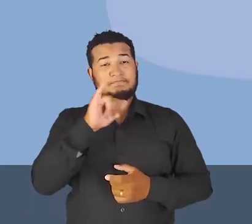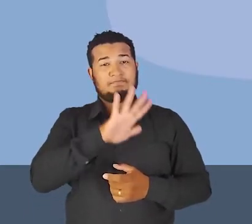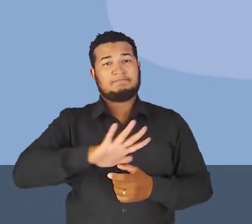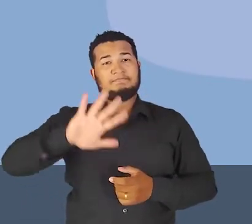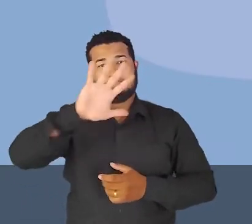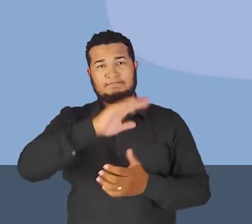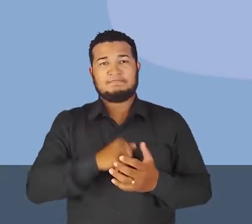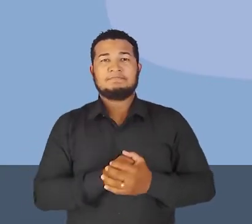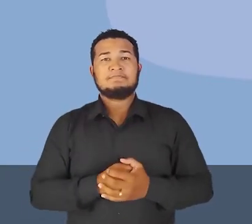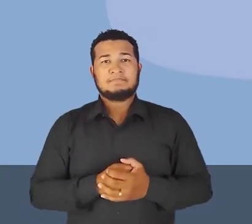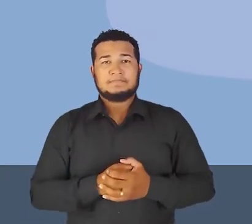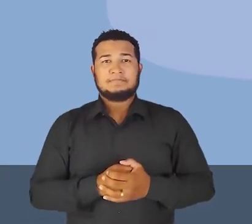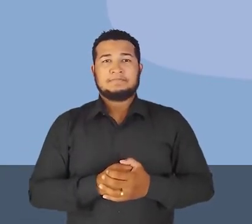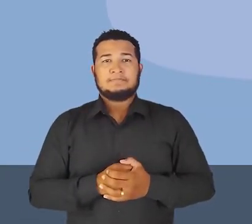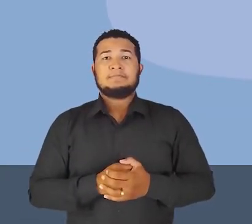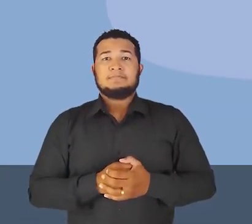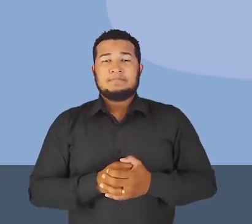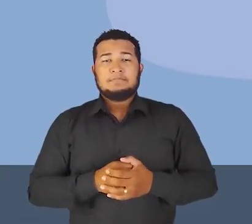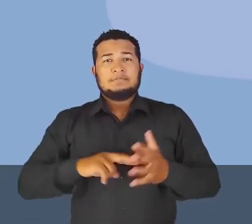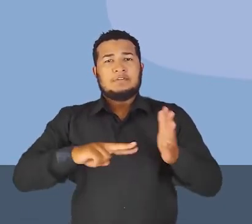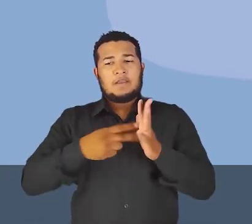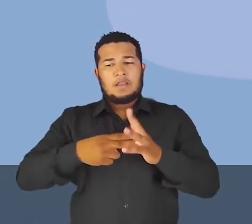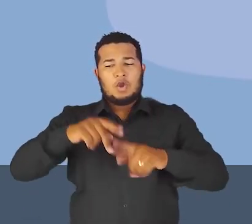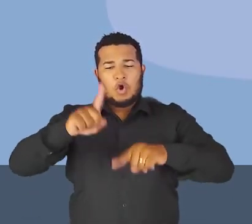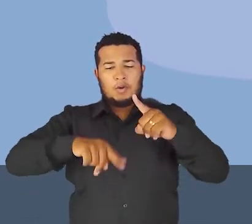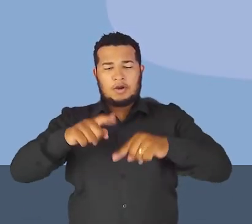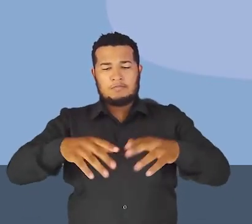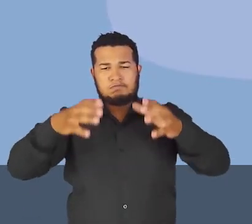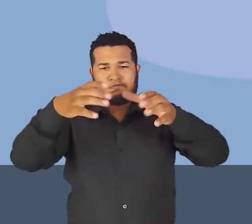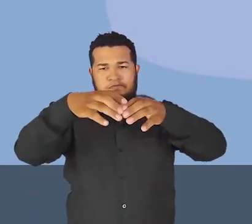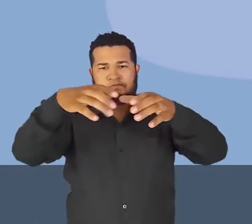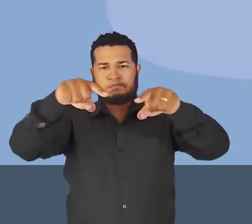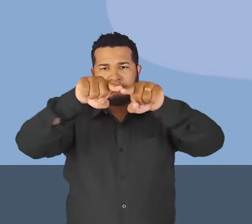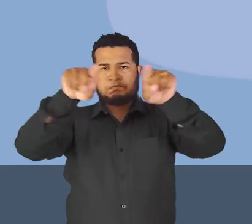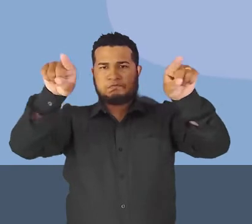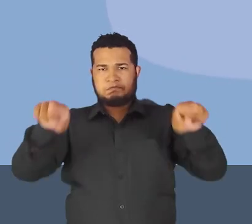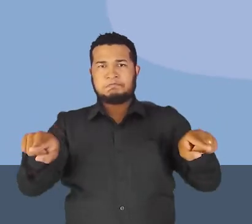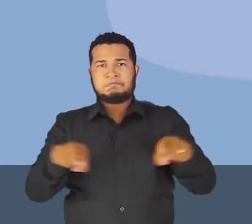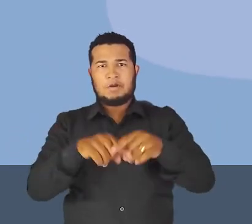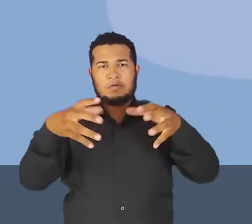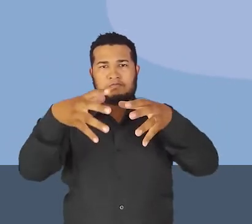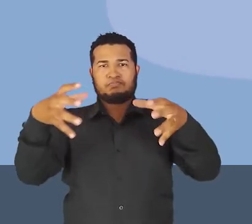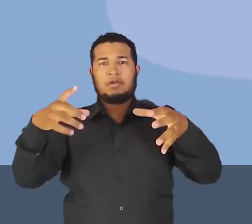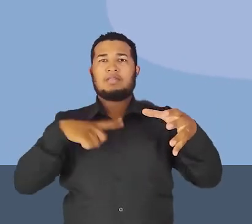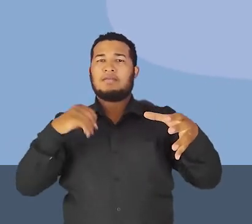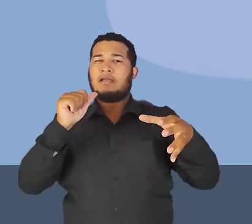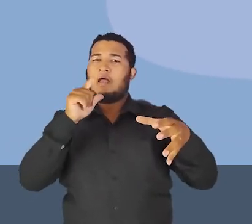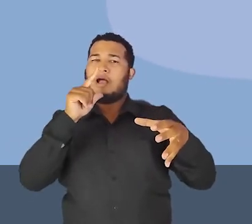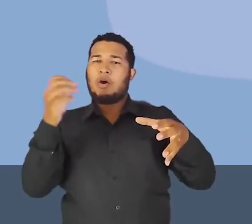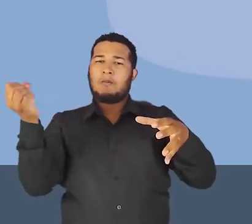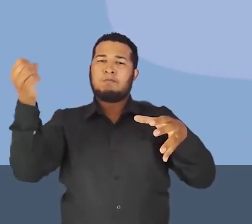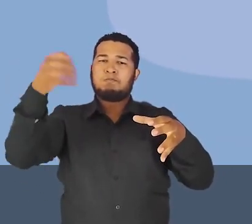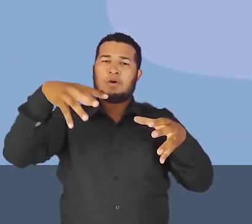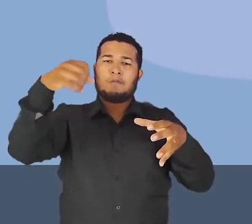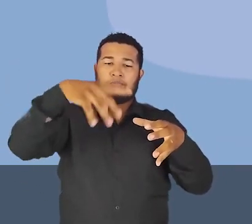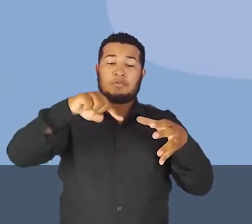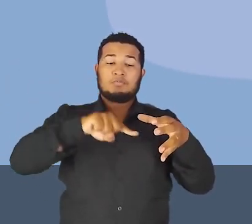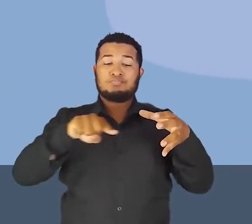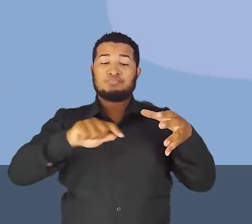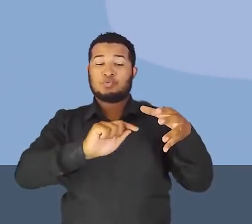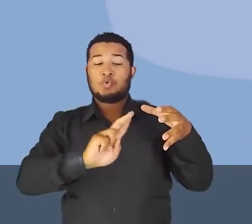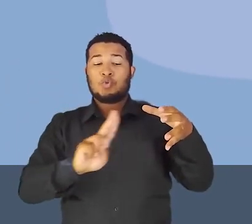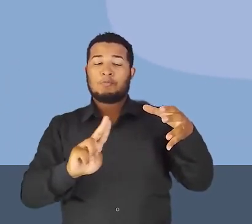Eles pegaram, então, pessoal, um recipiente, tá? Dentro desse recipiente, eles colocaram uma solução aquosa de ácido